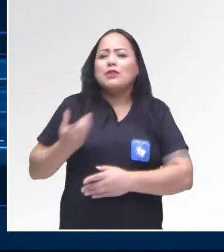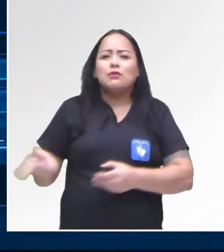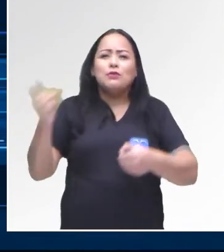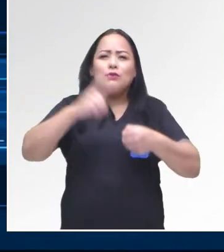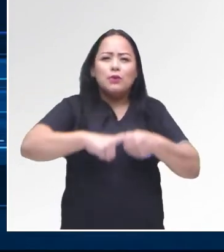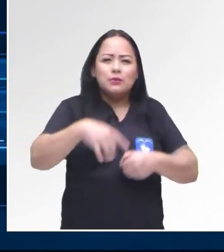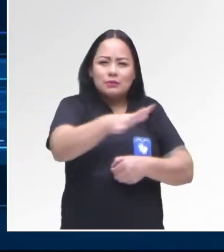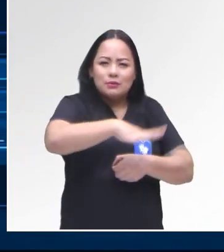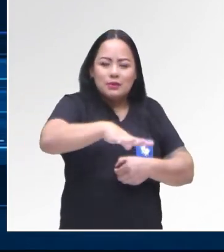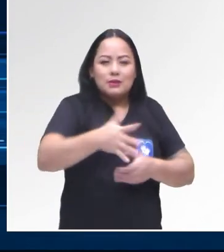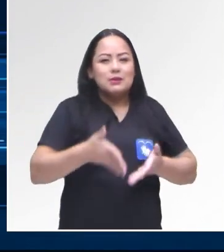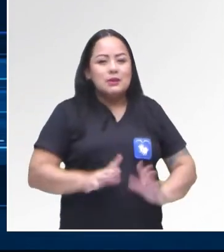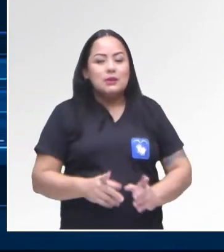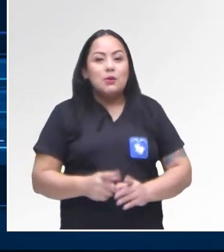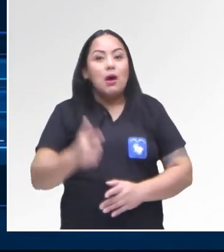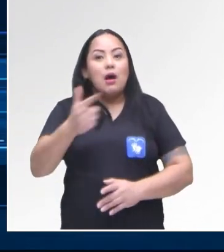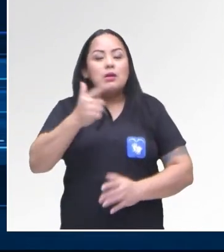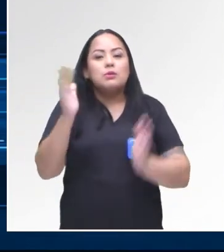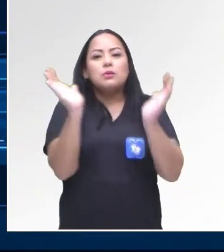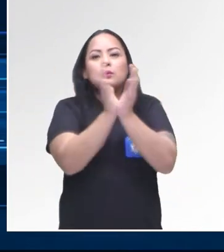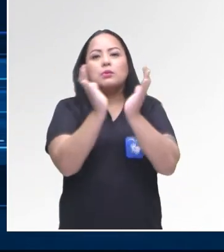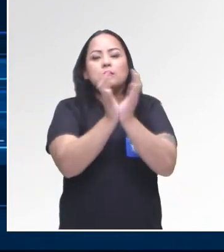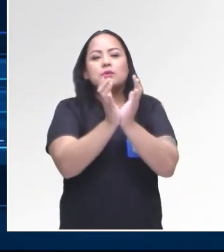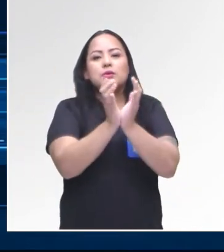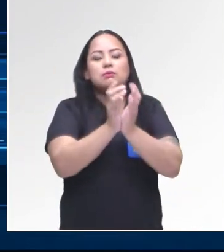E aí vem a segunda geração.